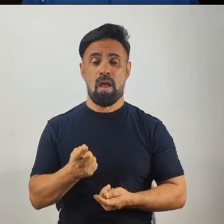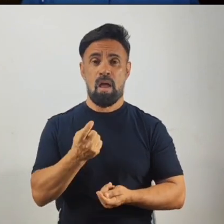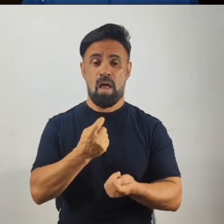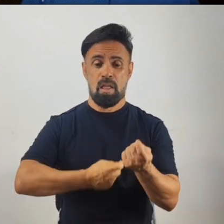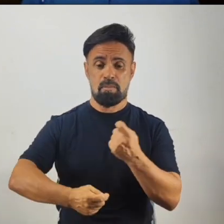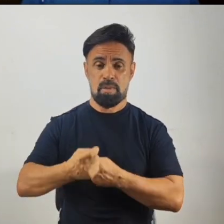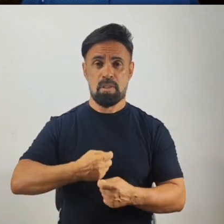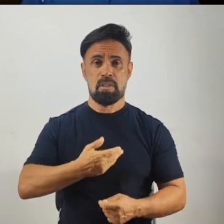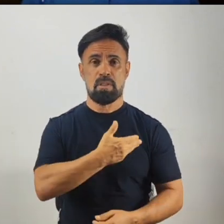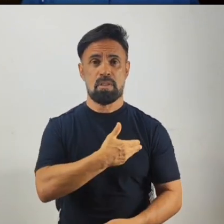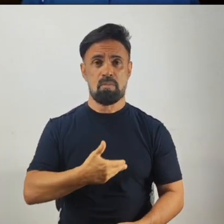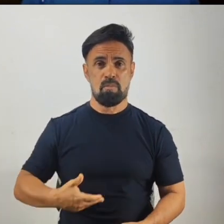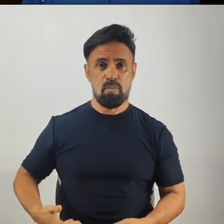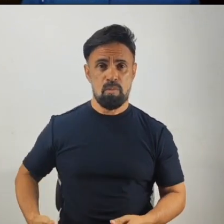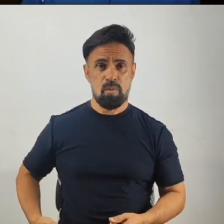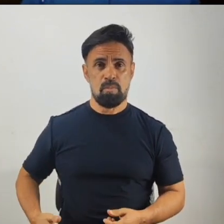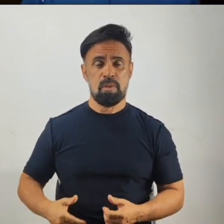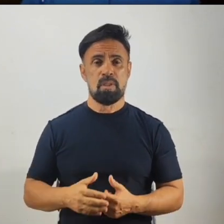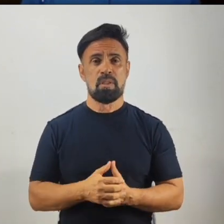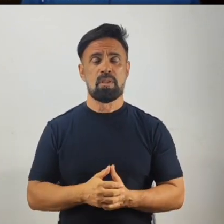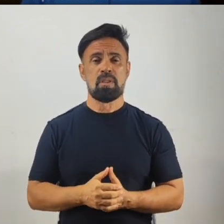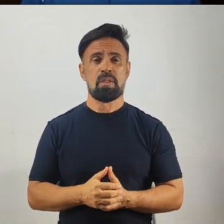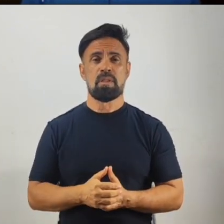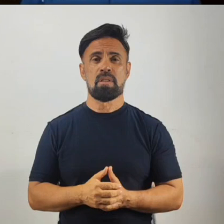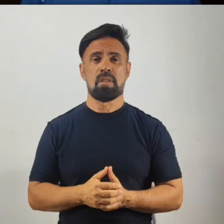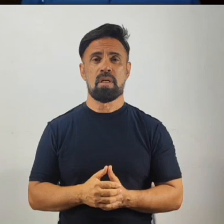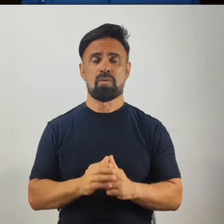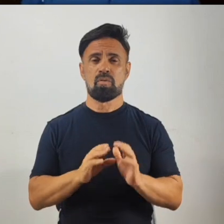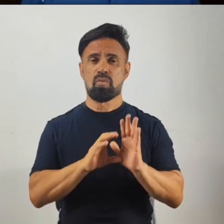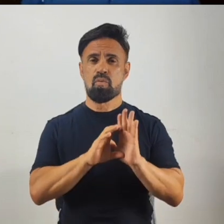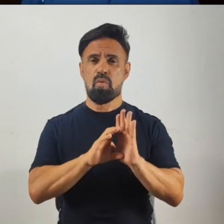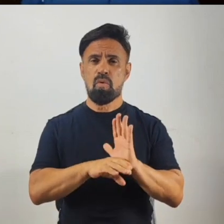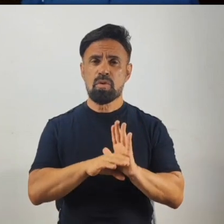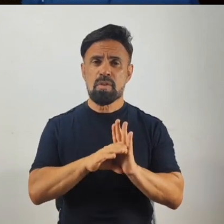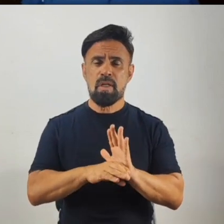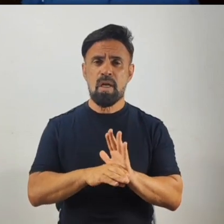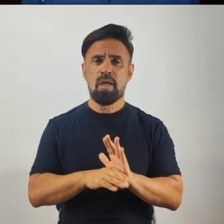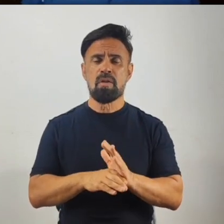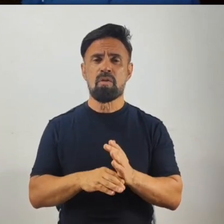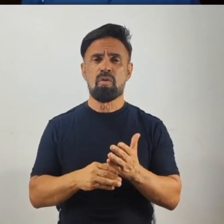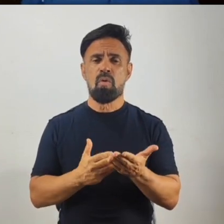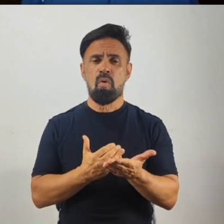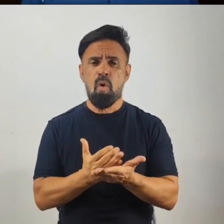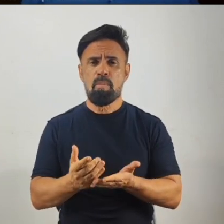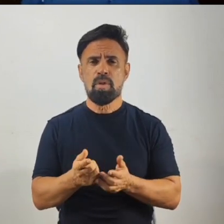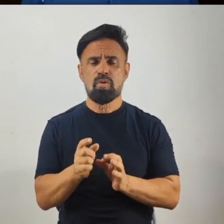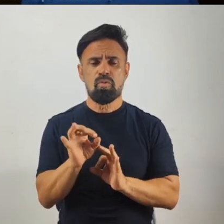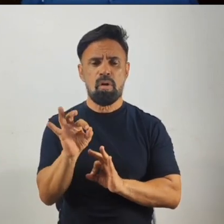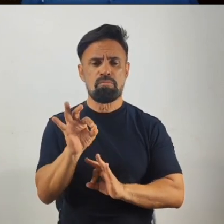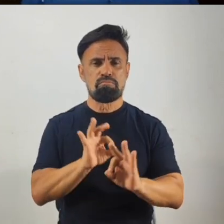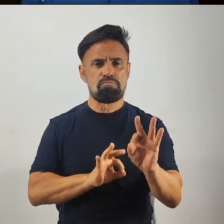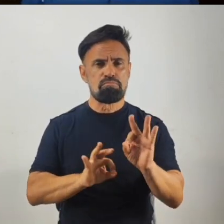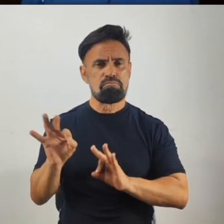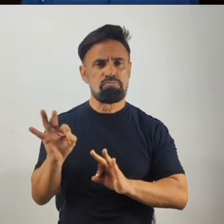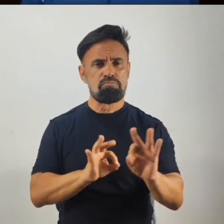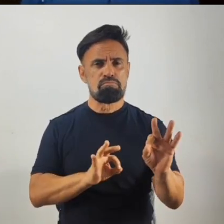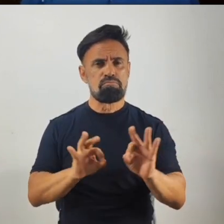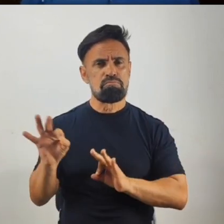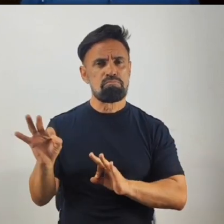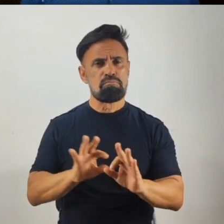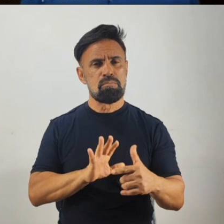a administração pública, pegando esses conceitos, começou a traçar caminhos